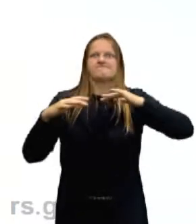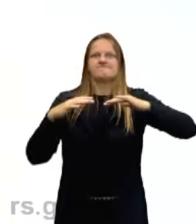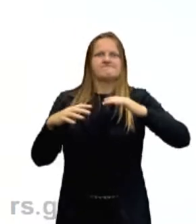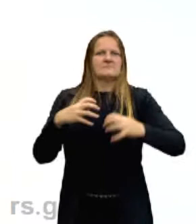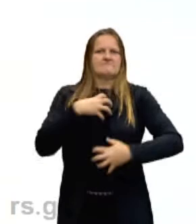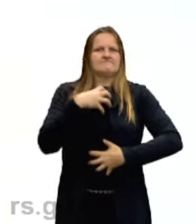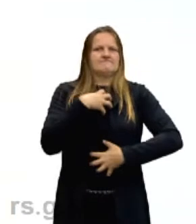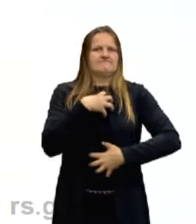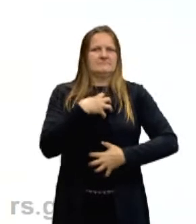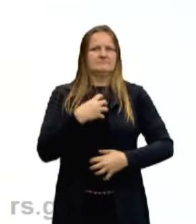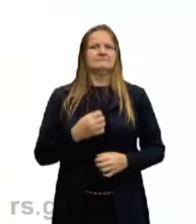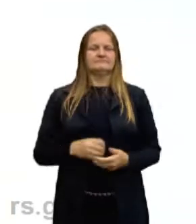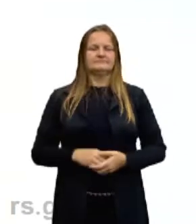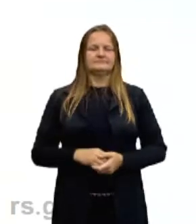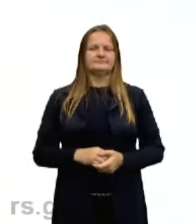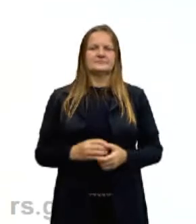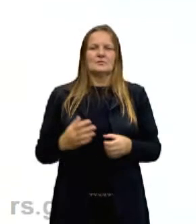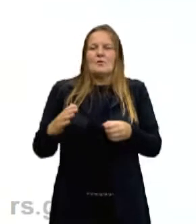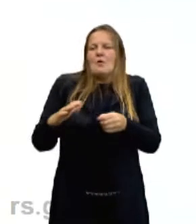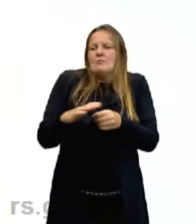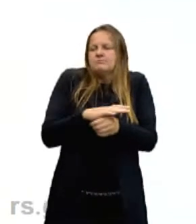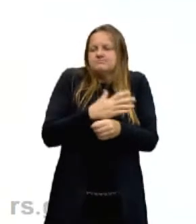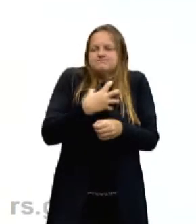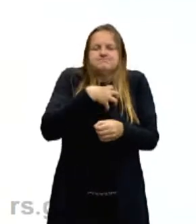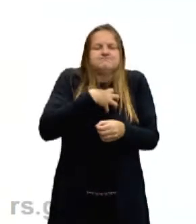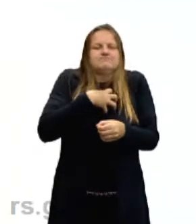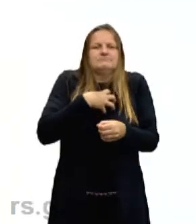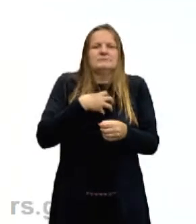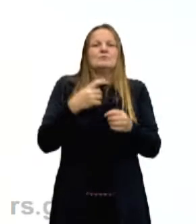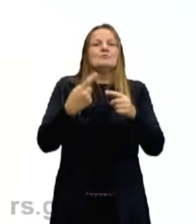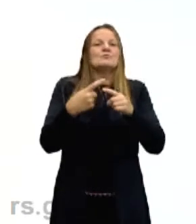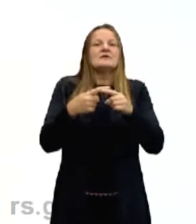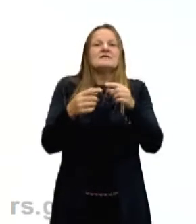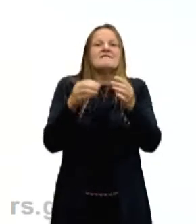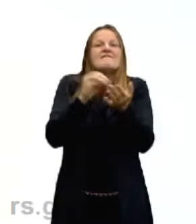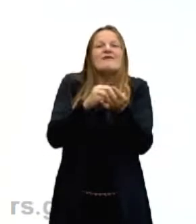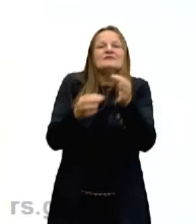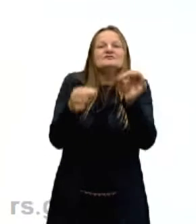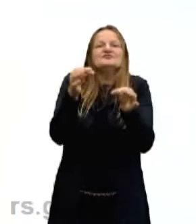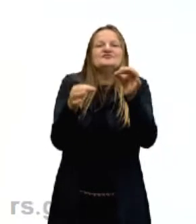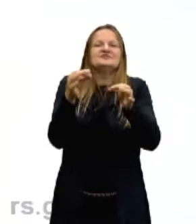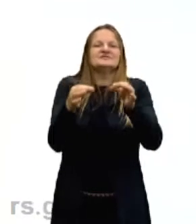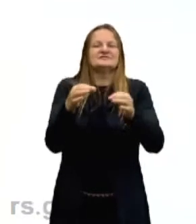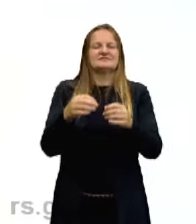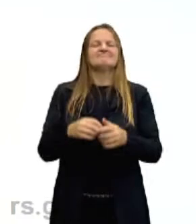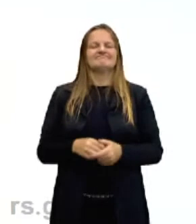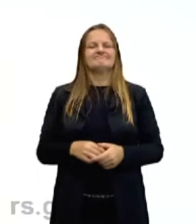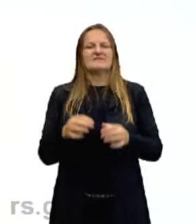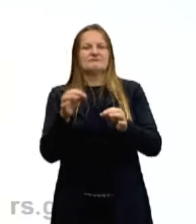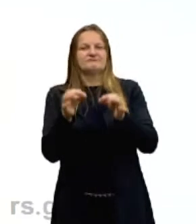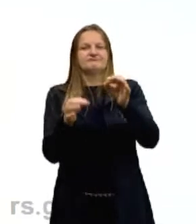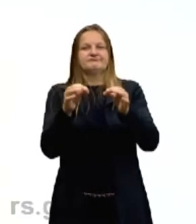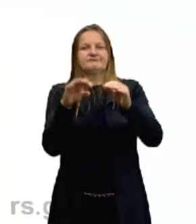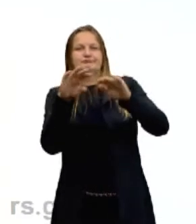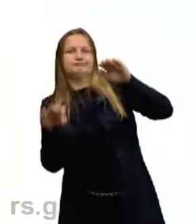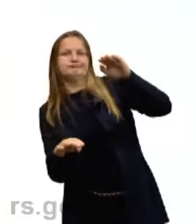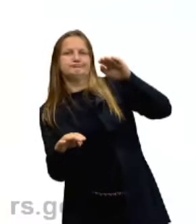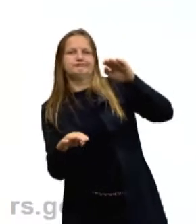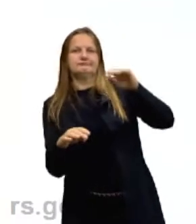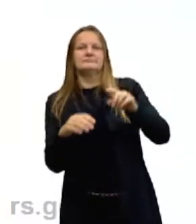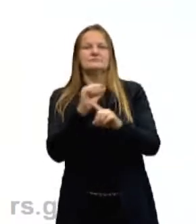O que conta questões de Justiça né justiça social e outras coisas tá legal meus queridões